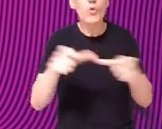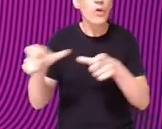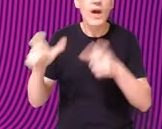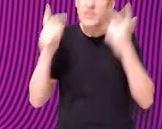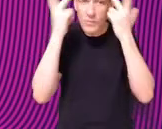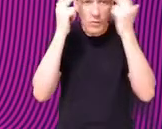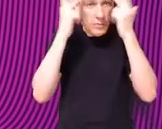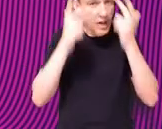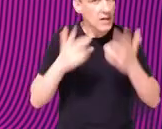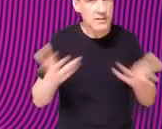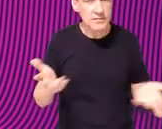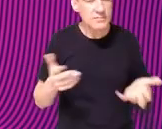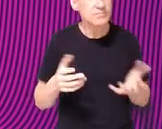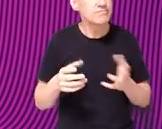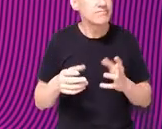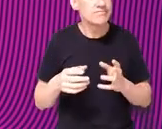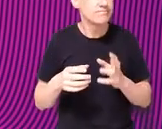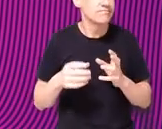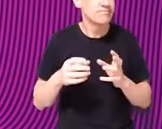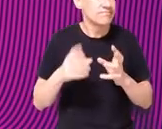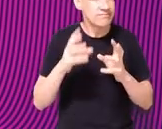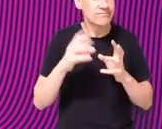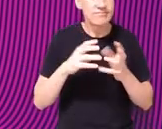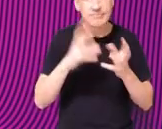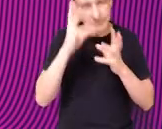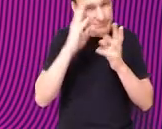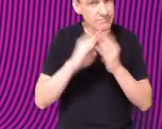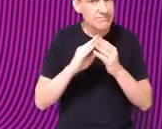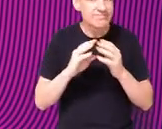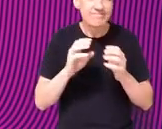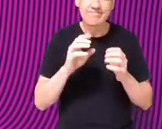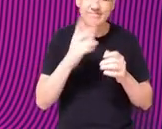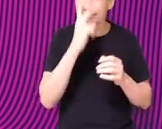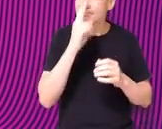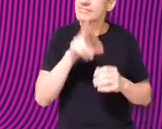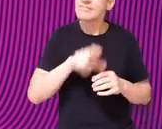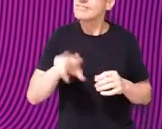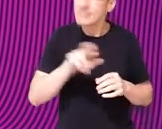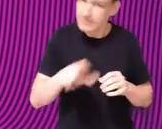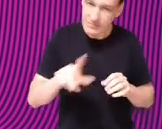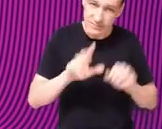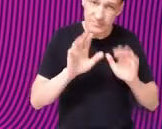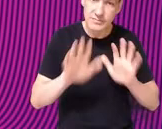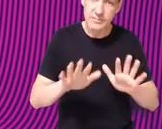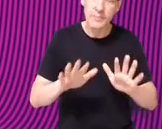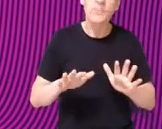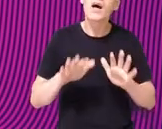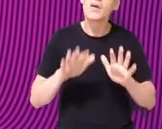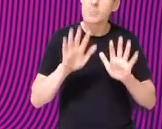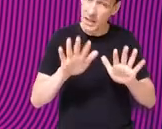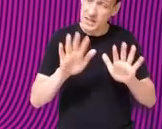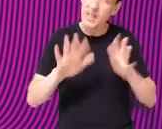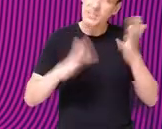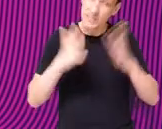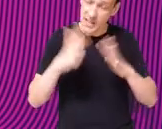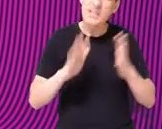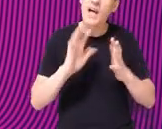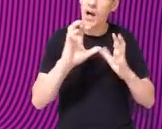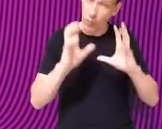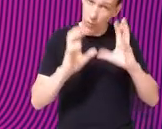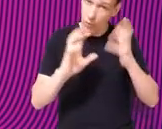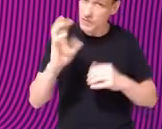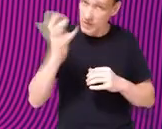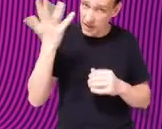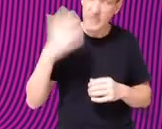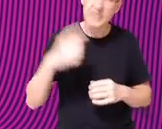como sarcoidose cardíaca, sem outros acometimentos, acontece em torno de 25% dos casos. Então, não é o mais comum. Não